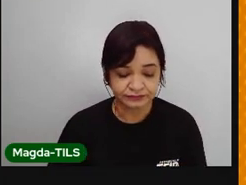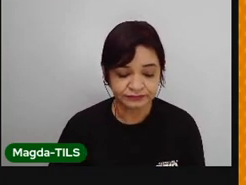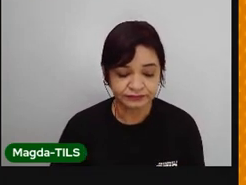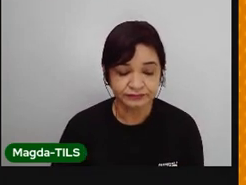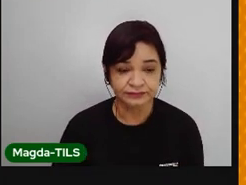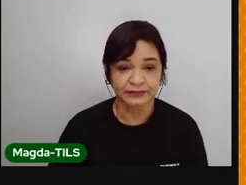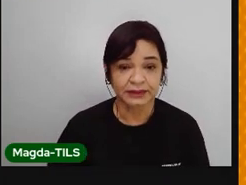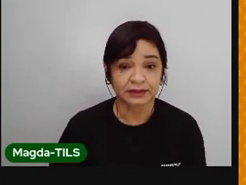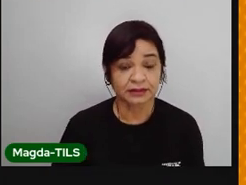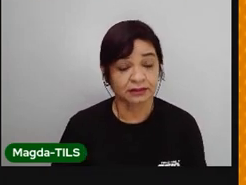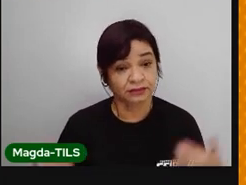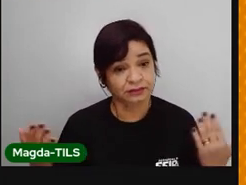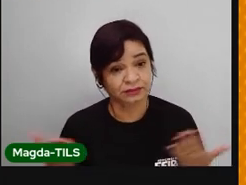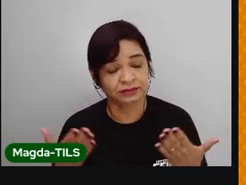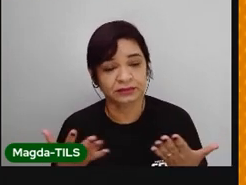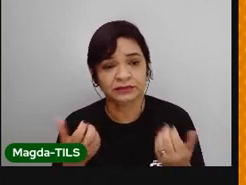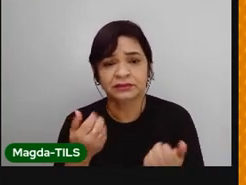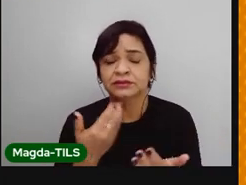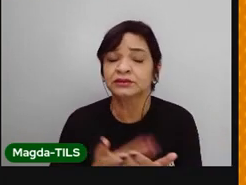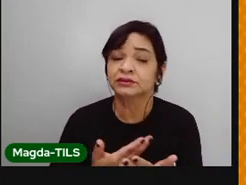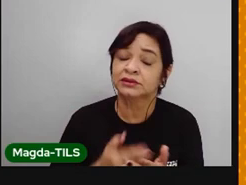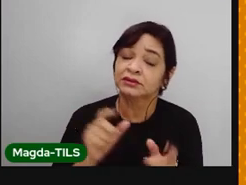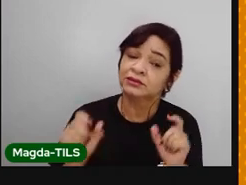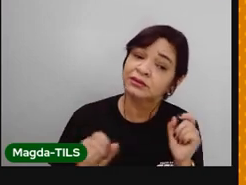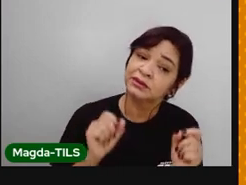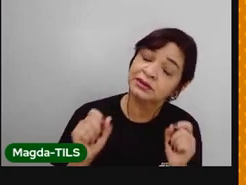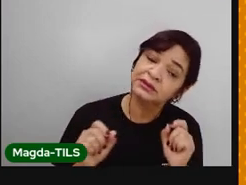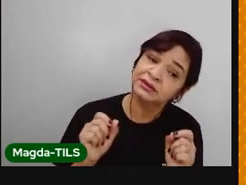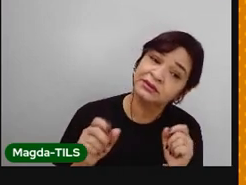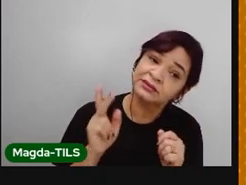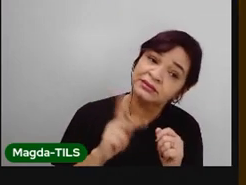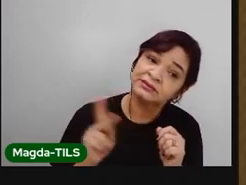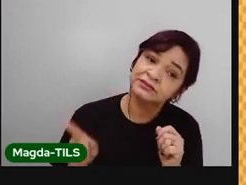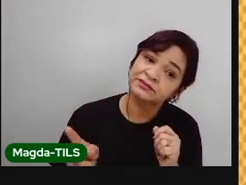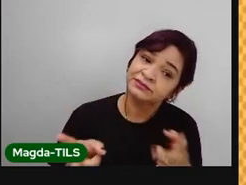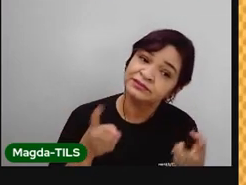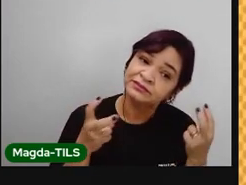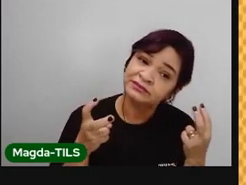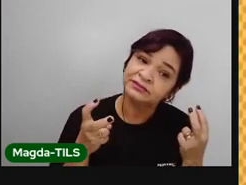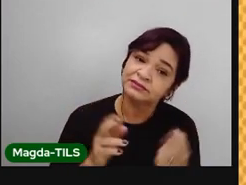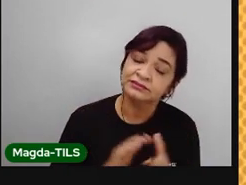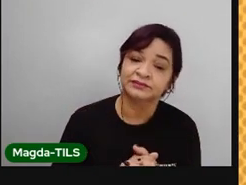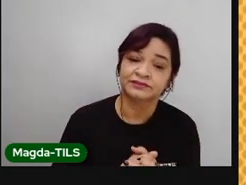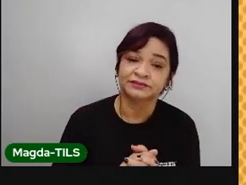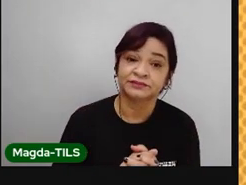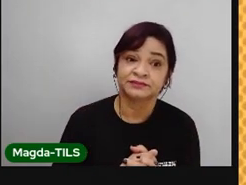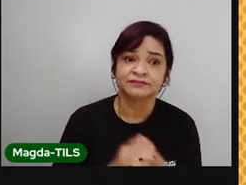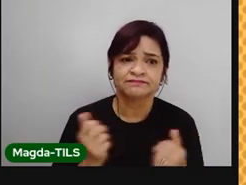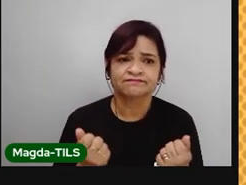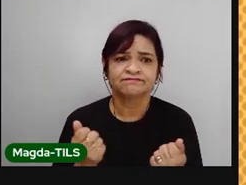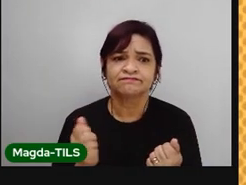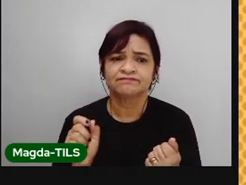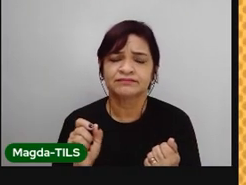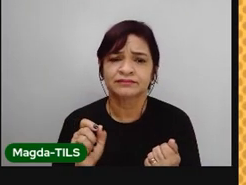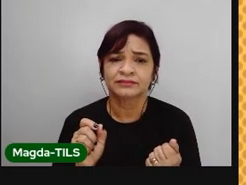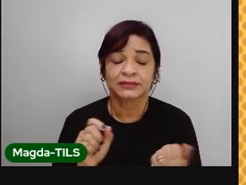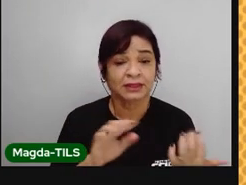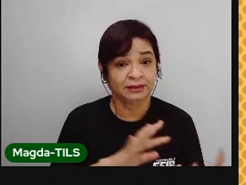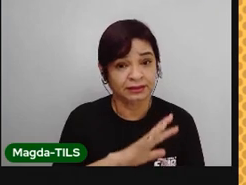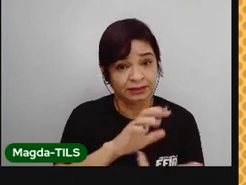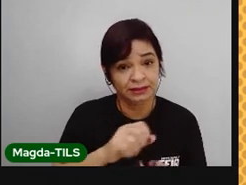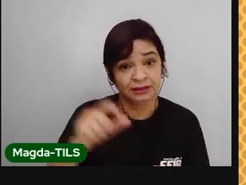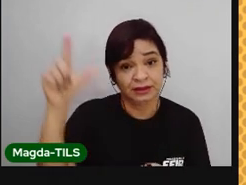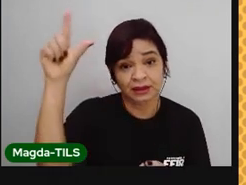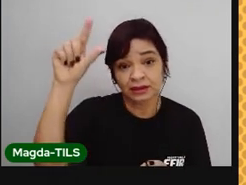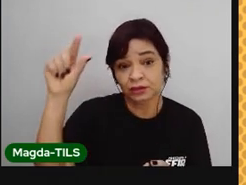Então, e hoje nós vamos estudar o quê, Pro? Vamos descobrir agora. Hoje a gente vai estudar especificamente a